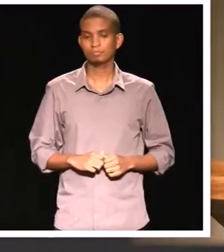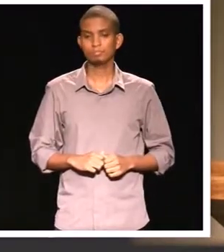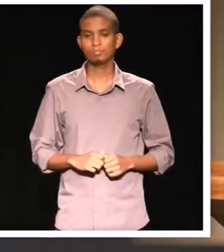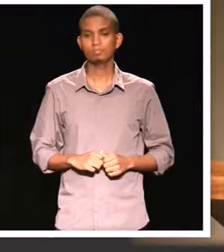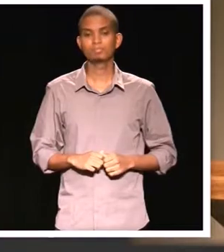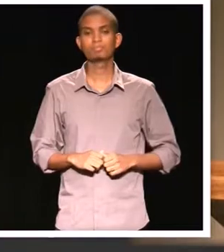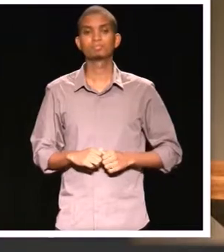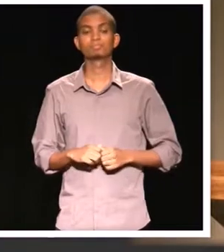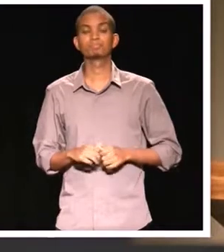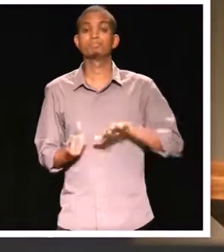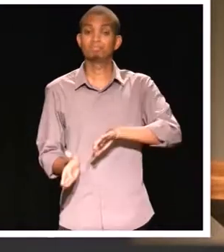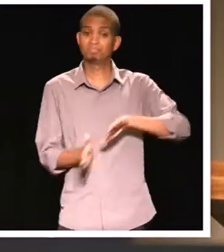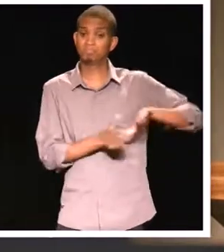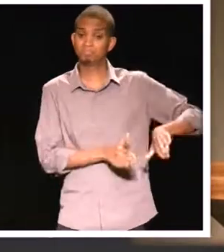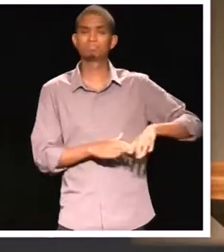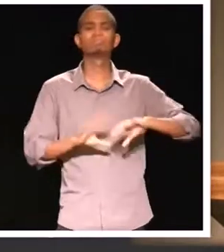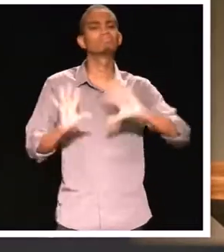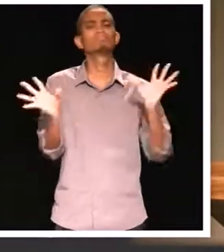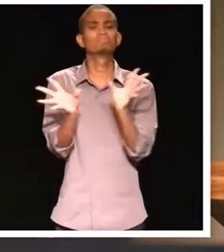E eu vou concluir aqui,